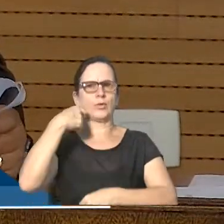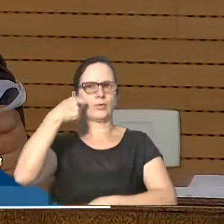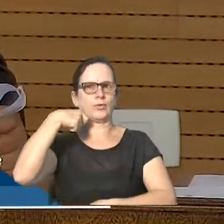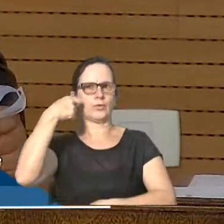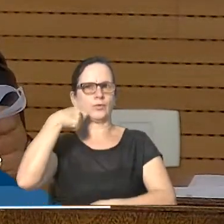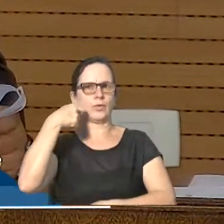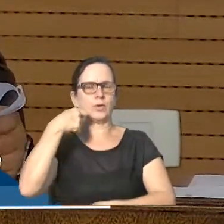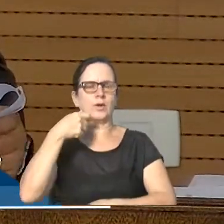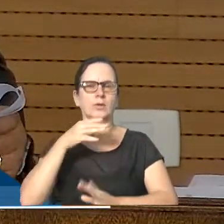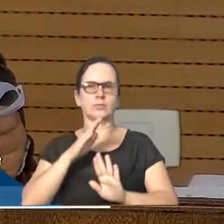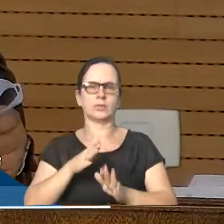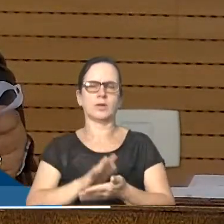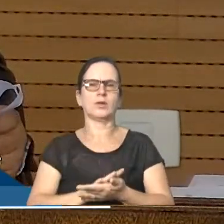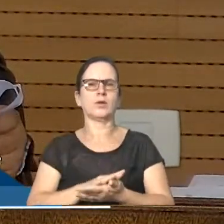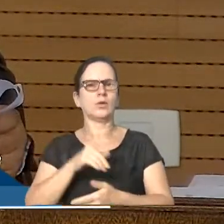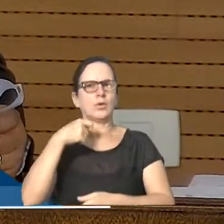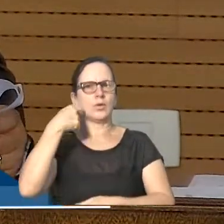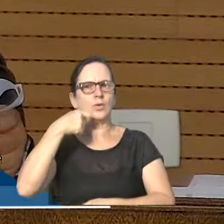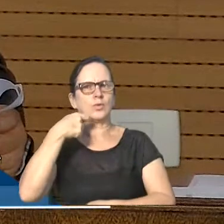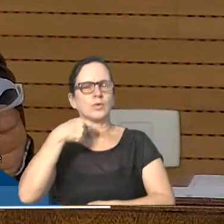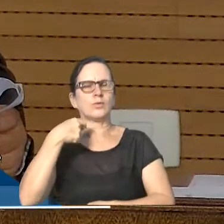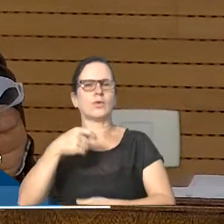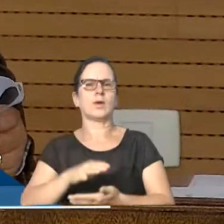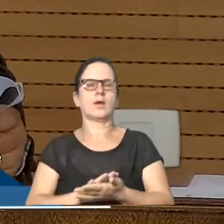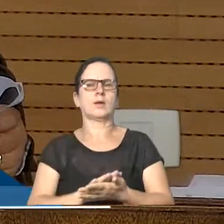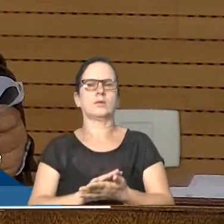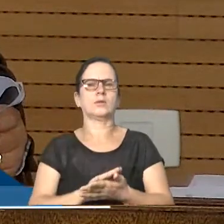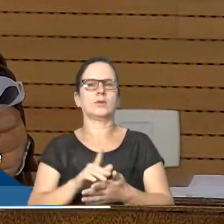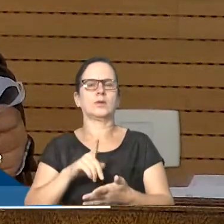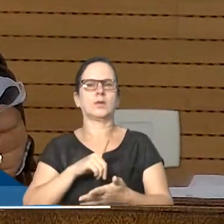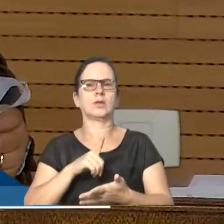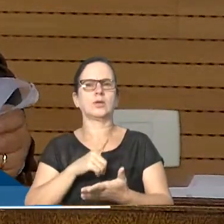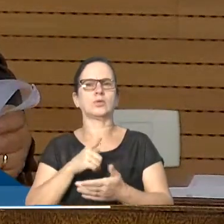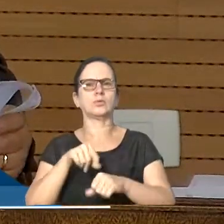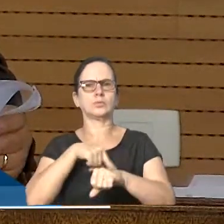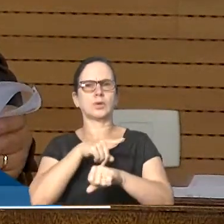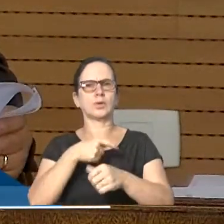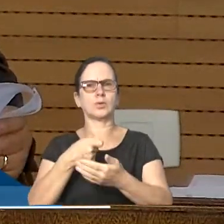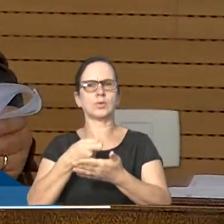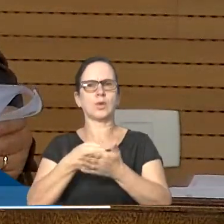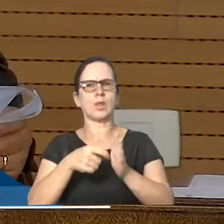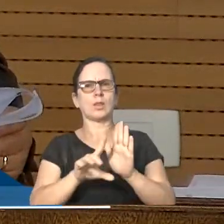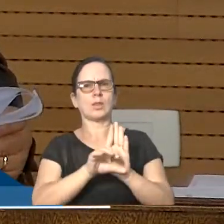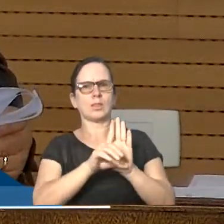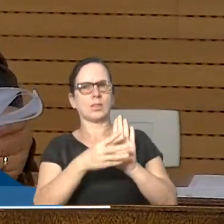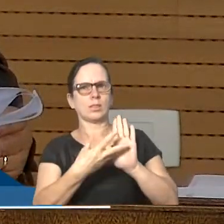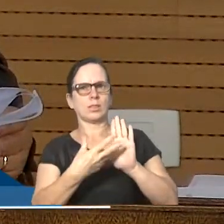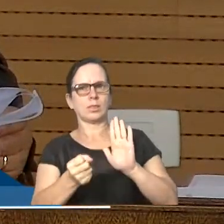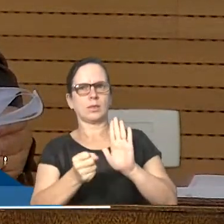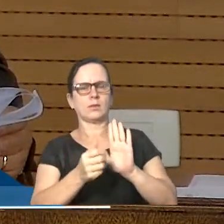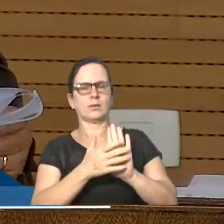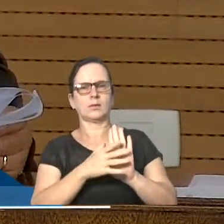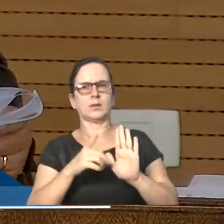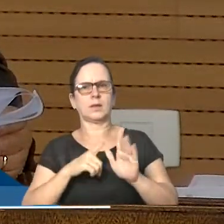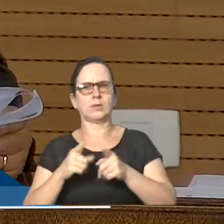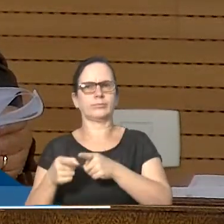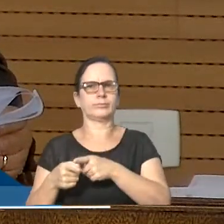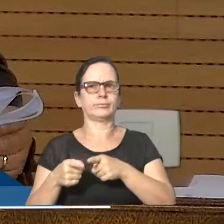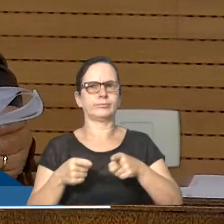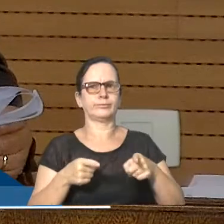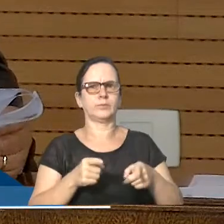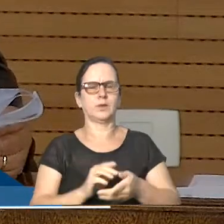vencedor. Os advogados públicos receberão honorários de sucumbência nos termos da lei. Nessa esteira,